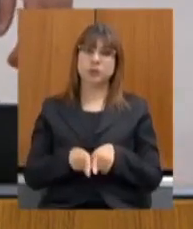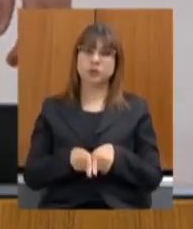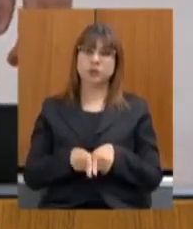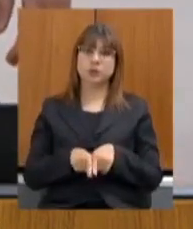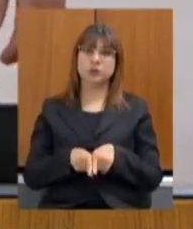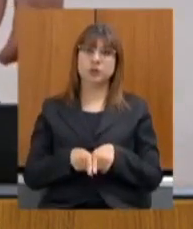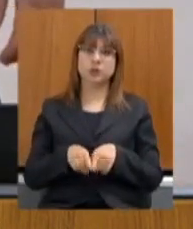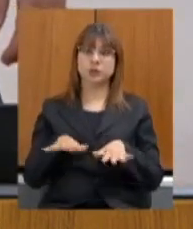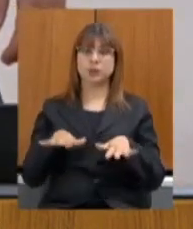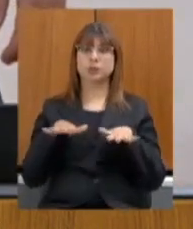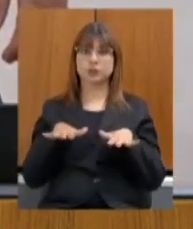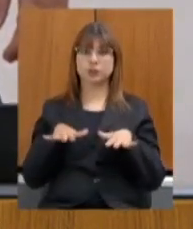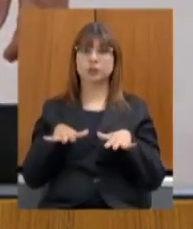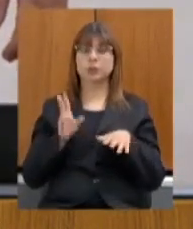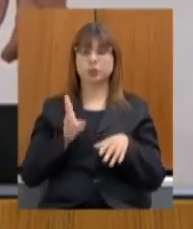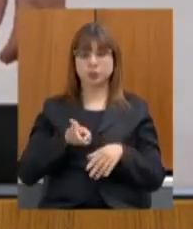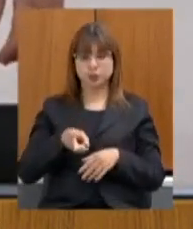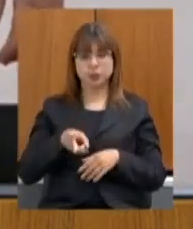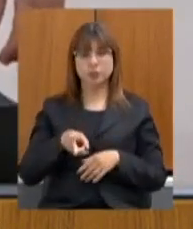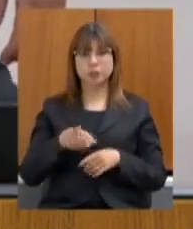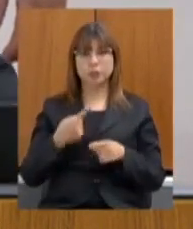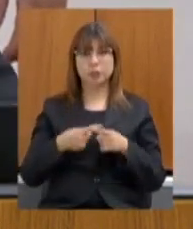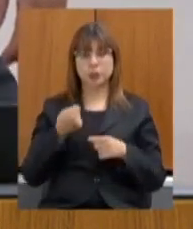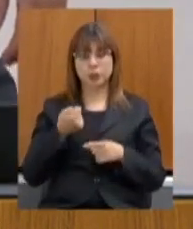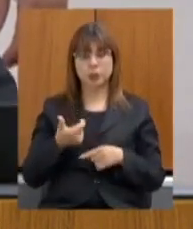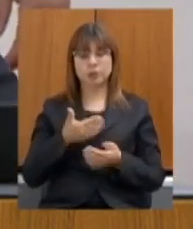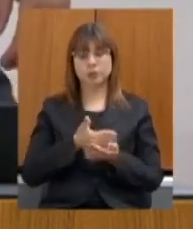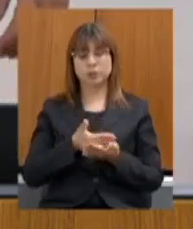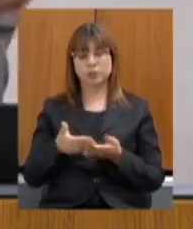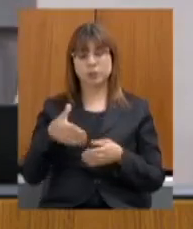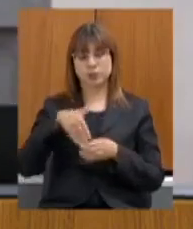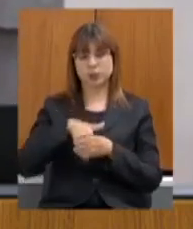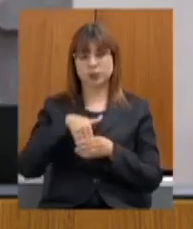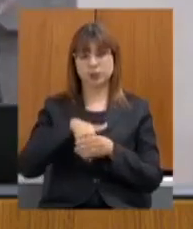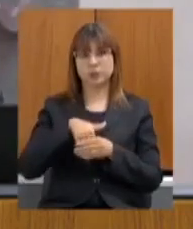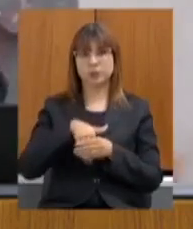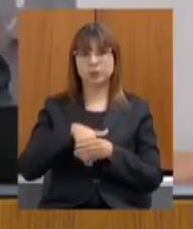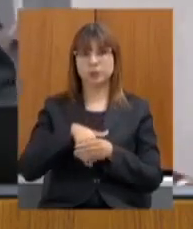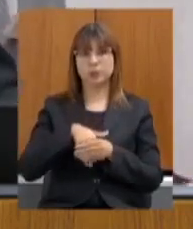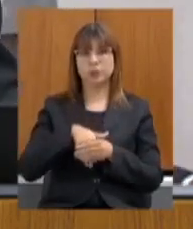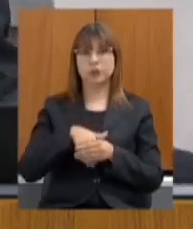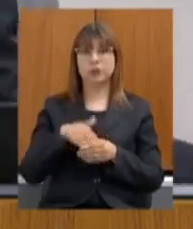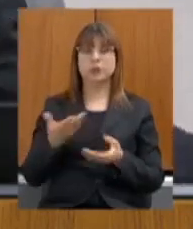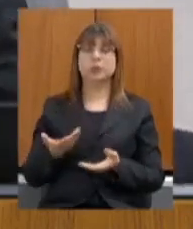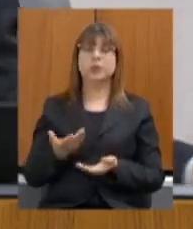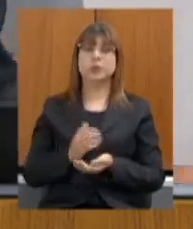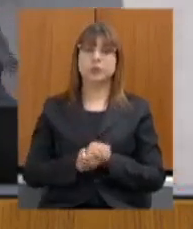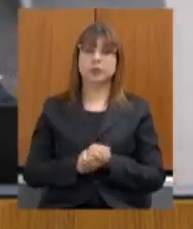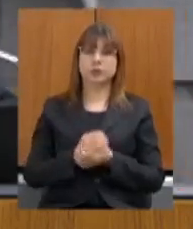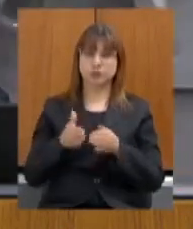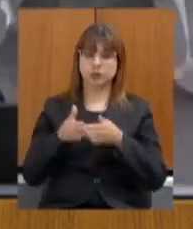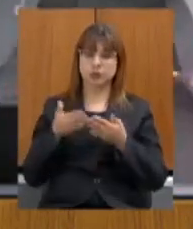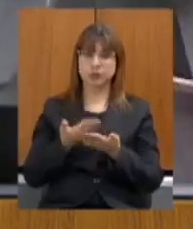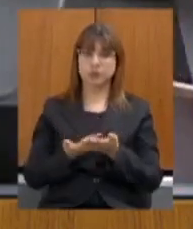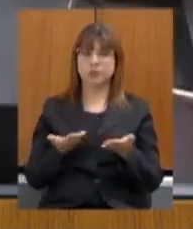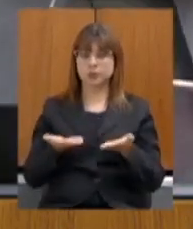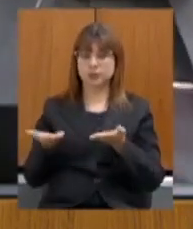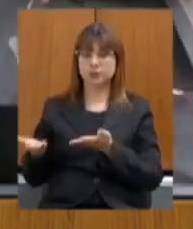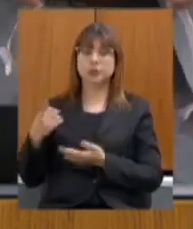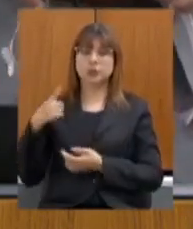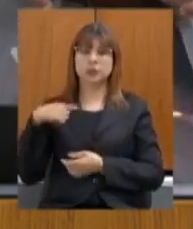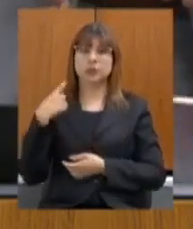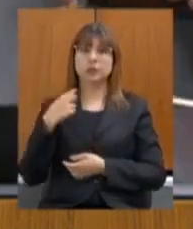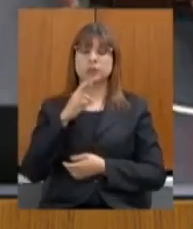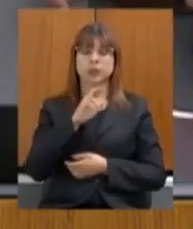nossa audiência, para permanecer, que já já daremos início à votação dos requerimentos oriundos dessa audiência. Passo a fala agora ao